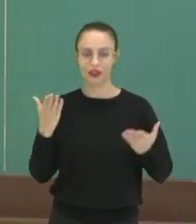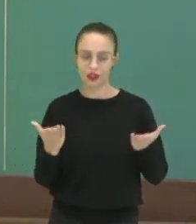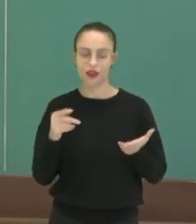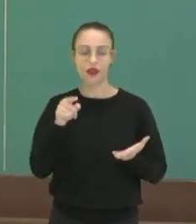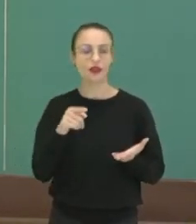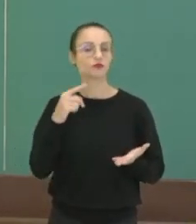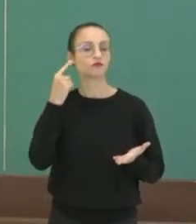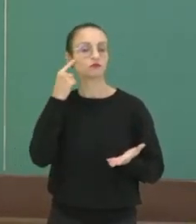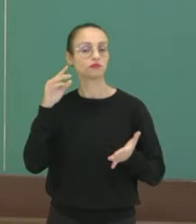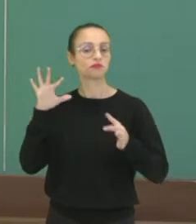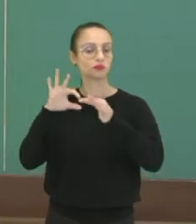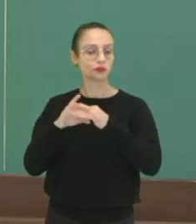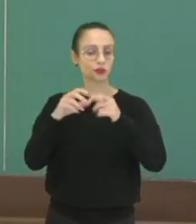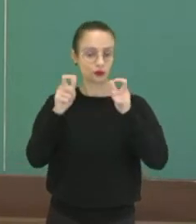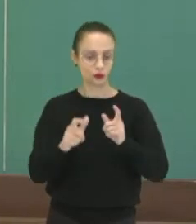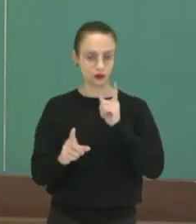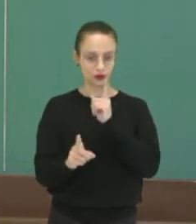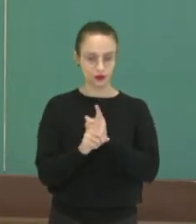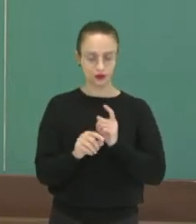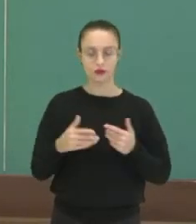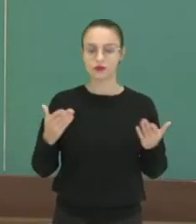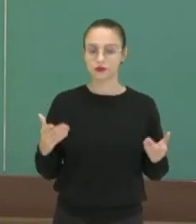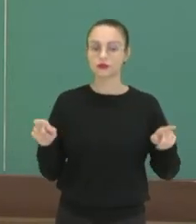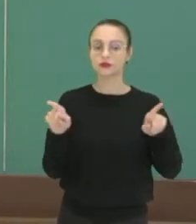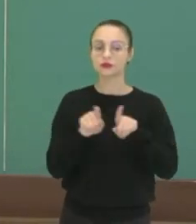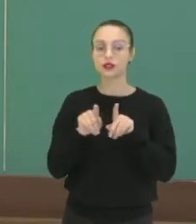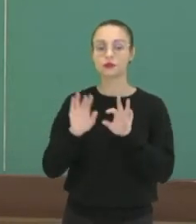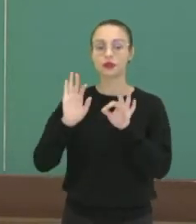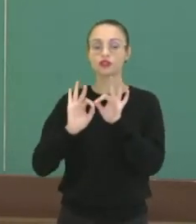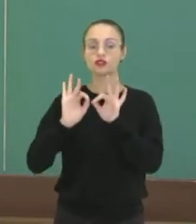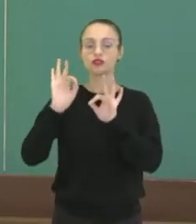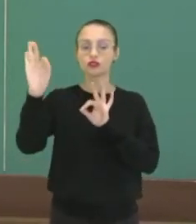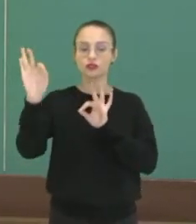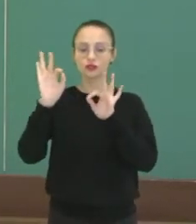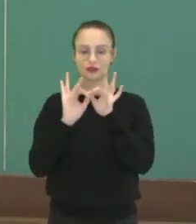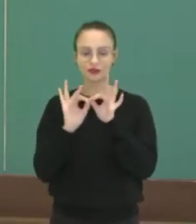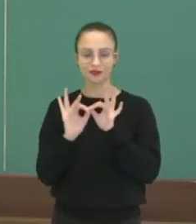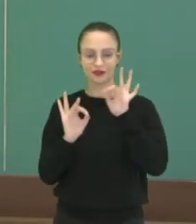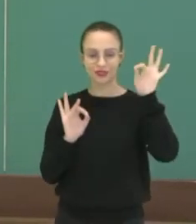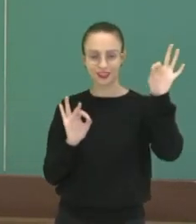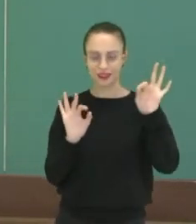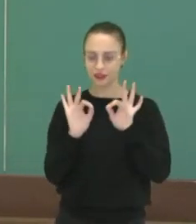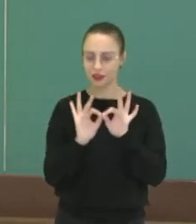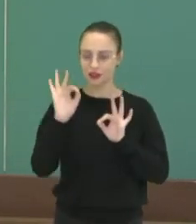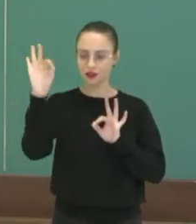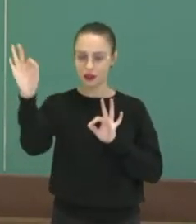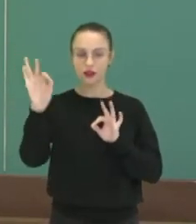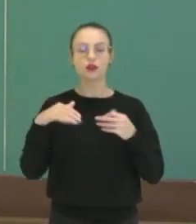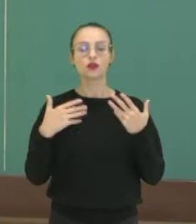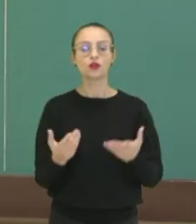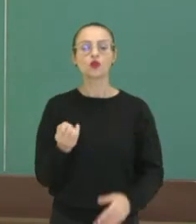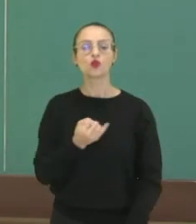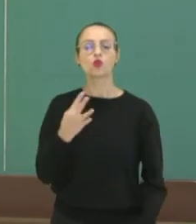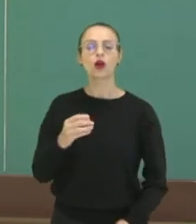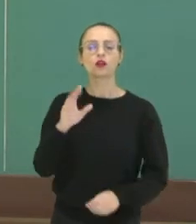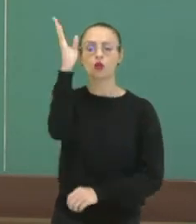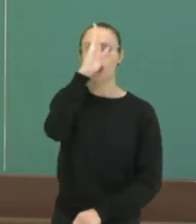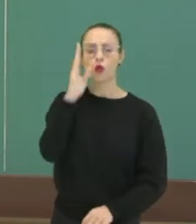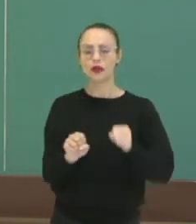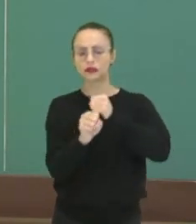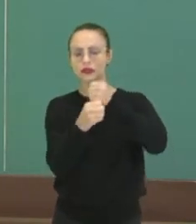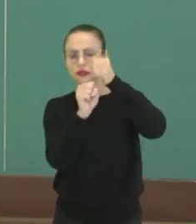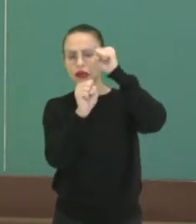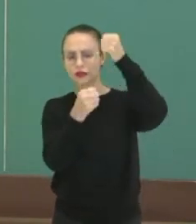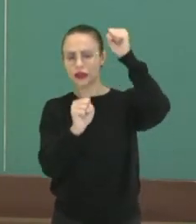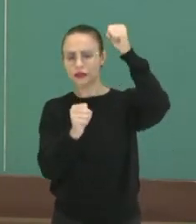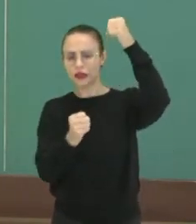nessa localização. Lembrando também que as distâncias entre os pontos extremos, ou seja, o quanto o Brasil é